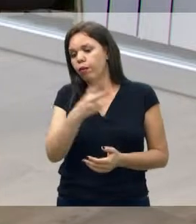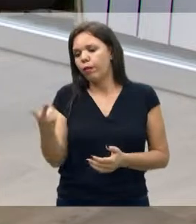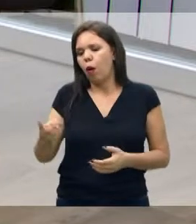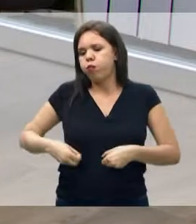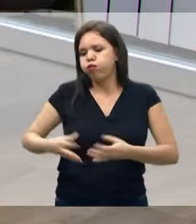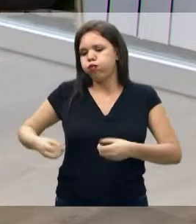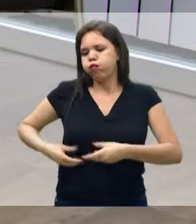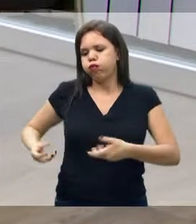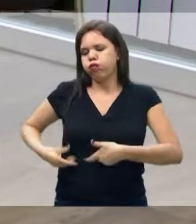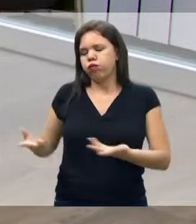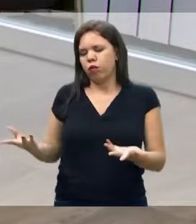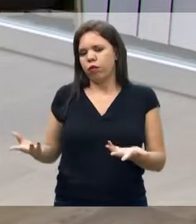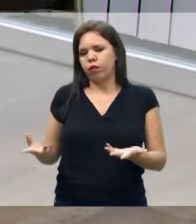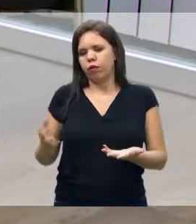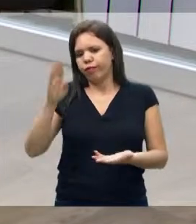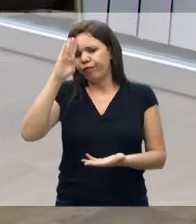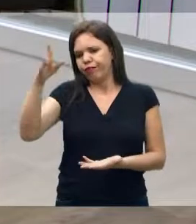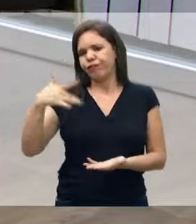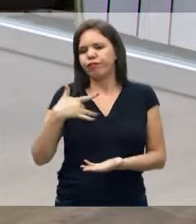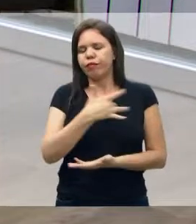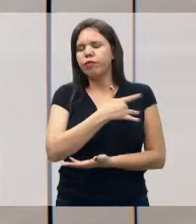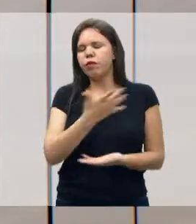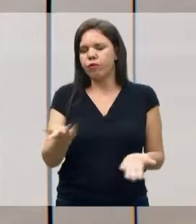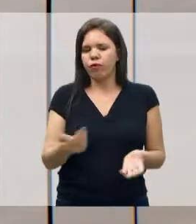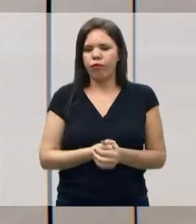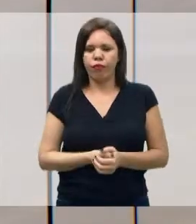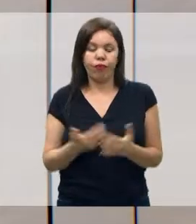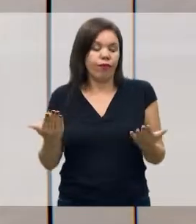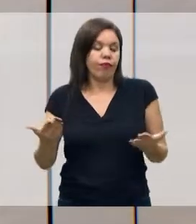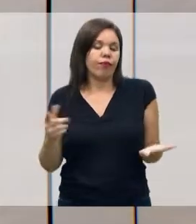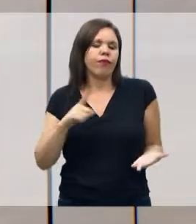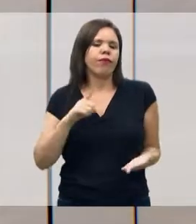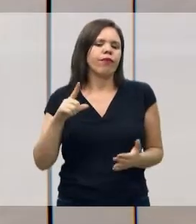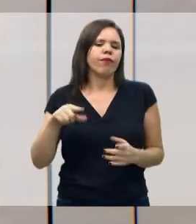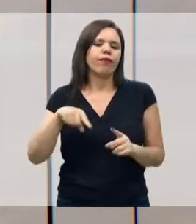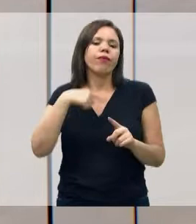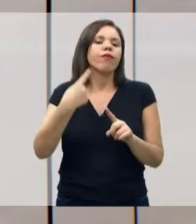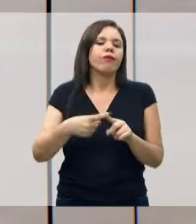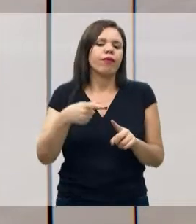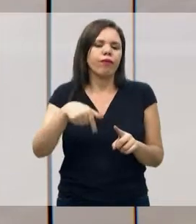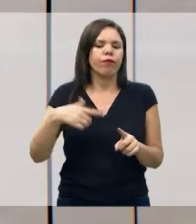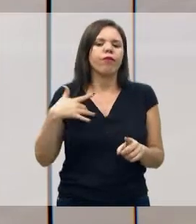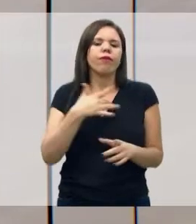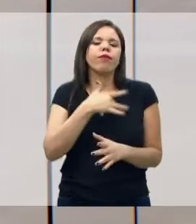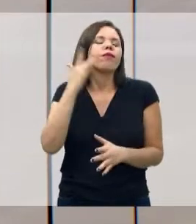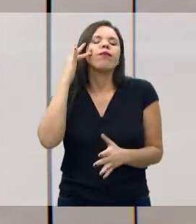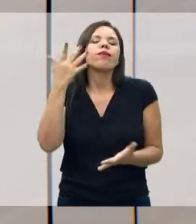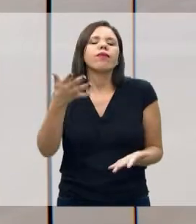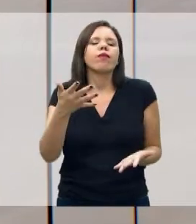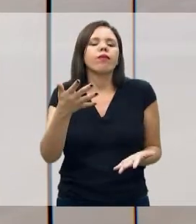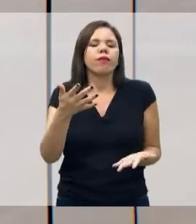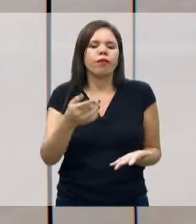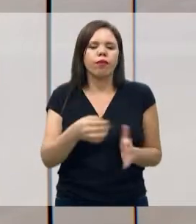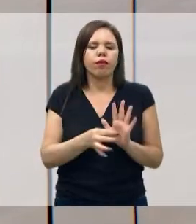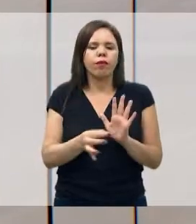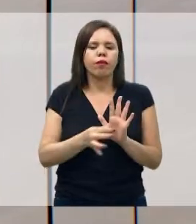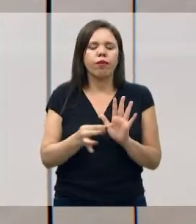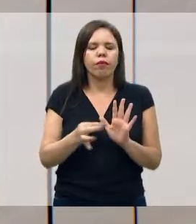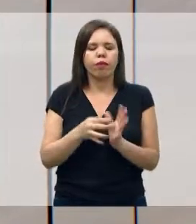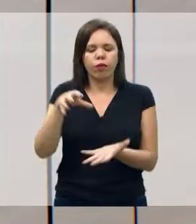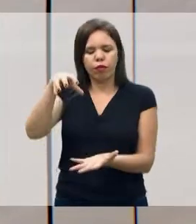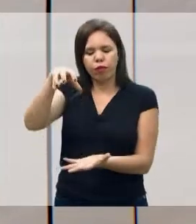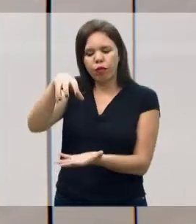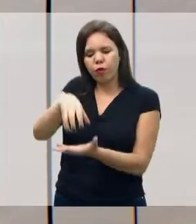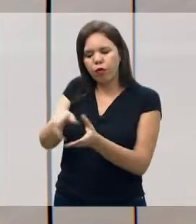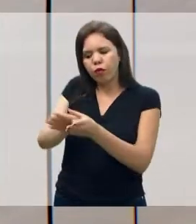custo, principalmente com a questão da saúde. Hoje, além da saúde, qual o ponto de vista do Conselho do